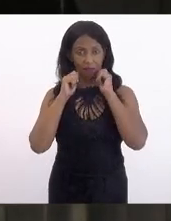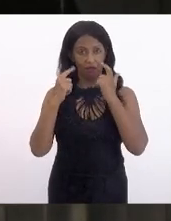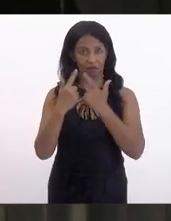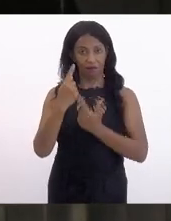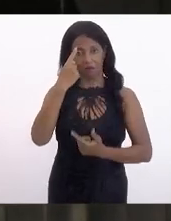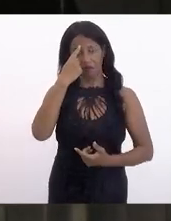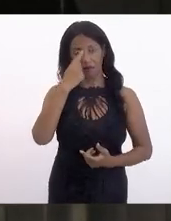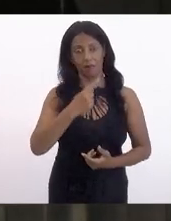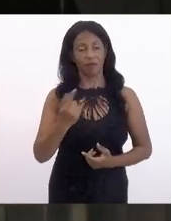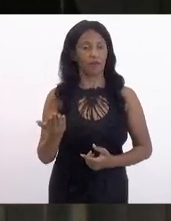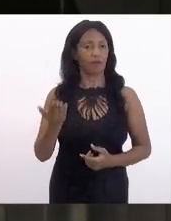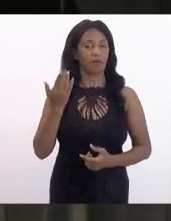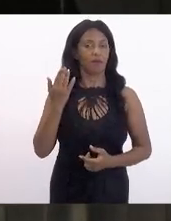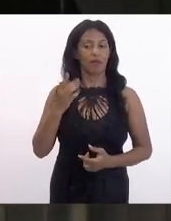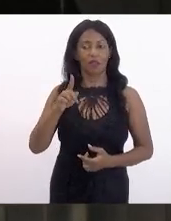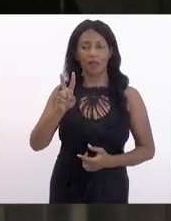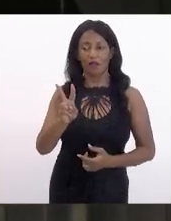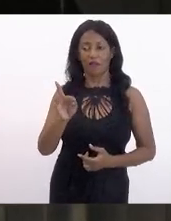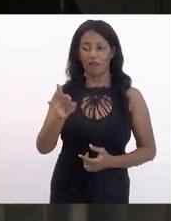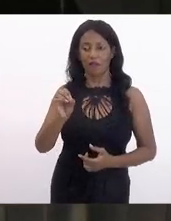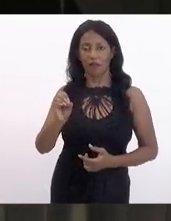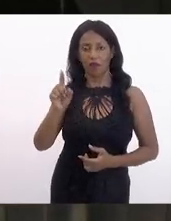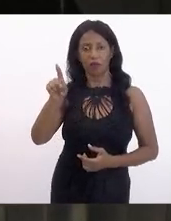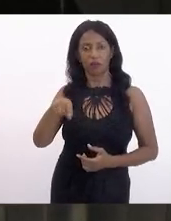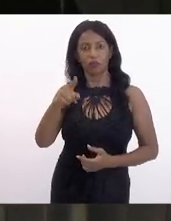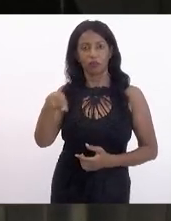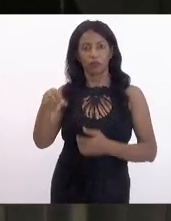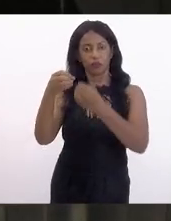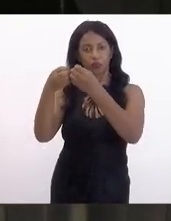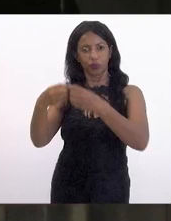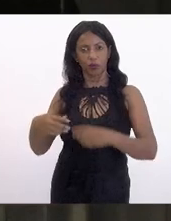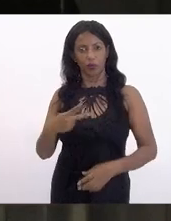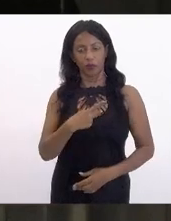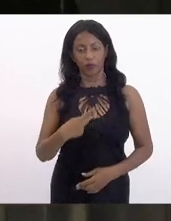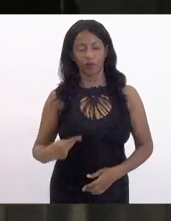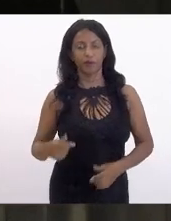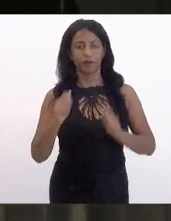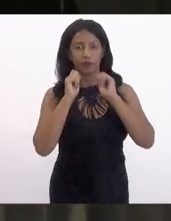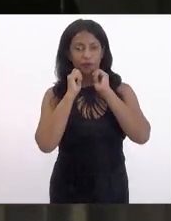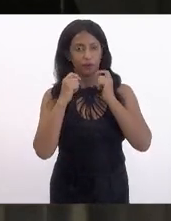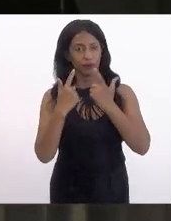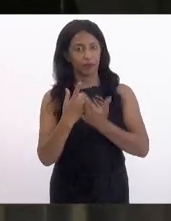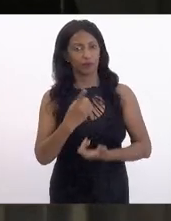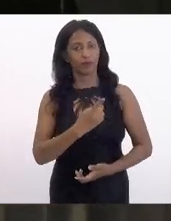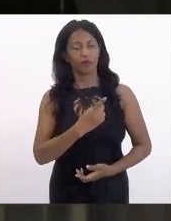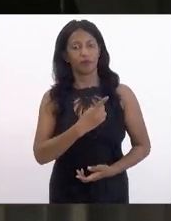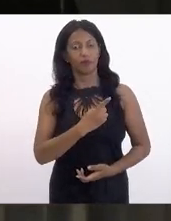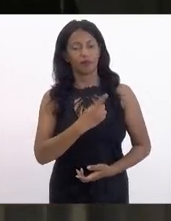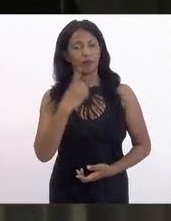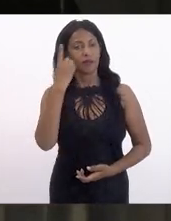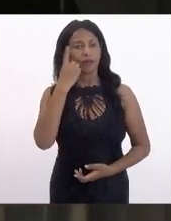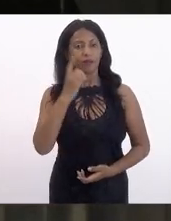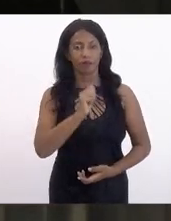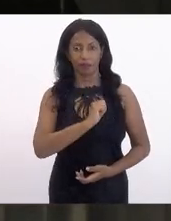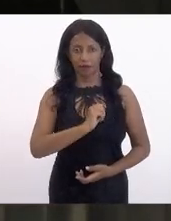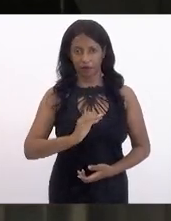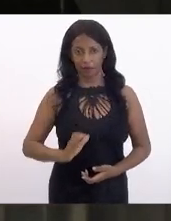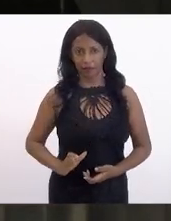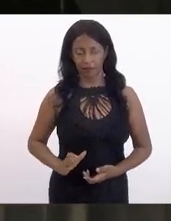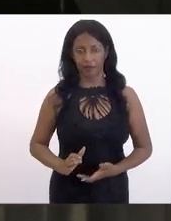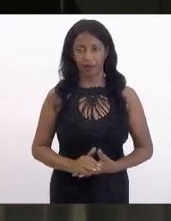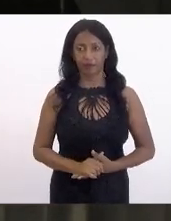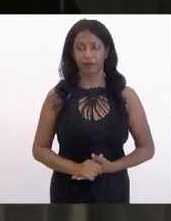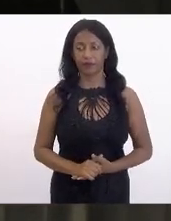a derrubada de vetos e o presidente da Assembleia Legislativa Deputado André Ceciliano